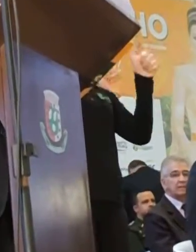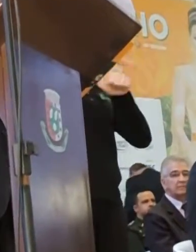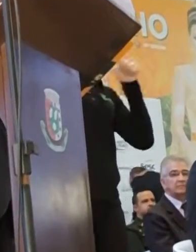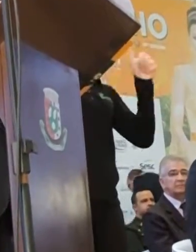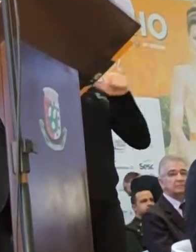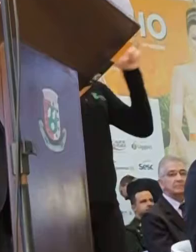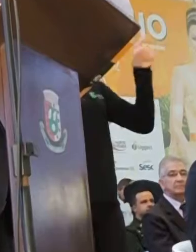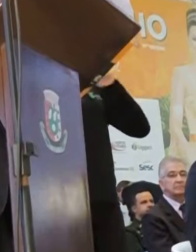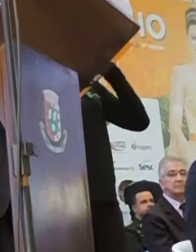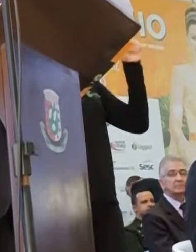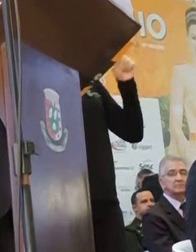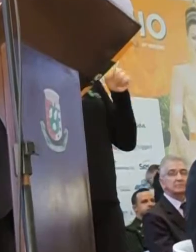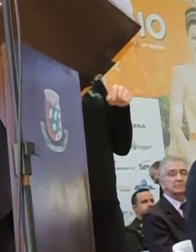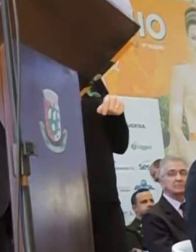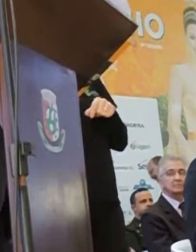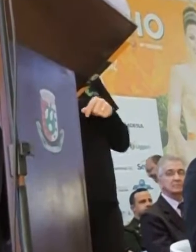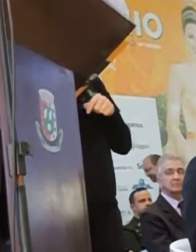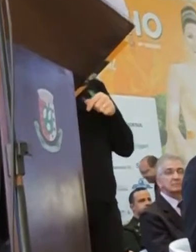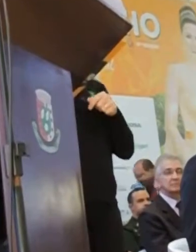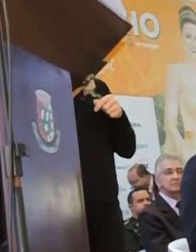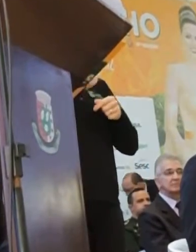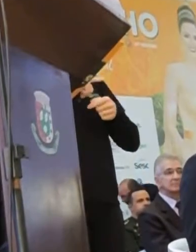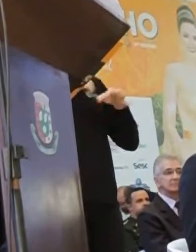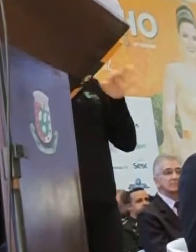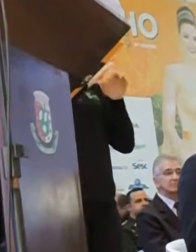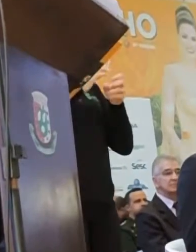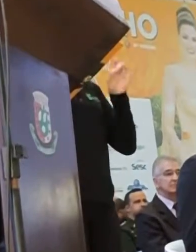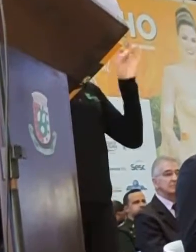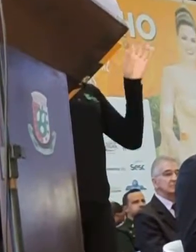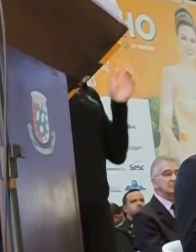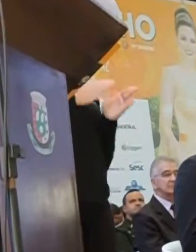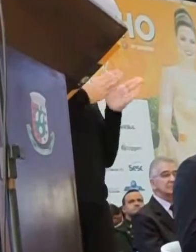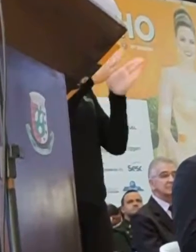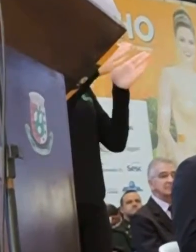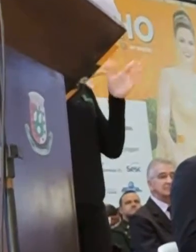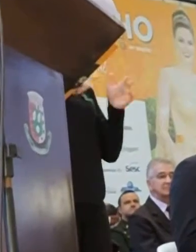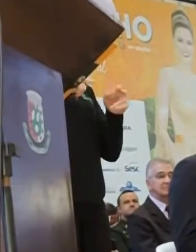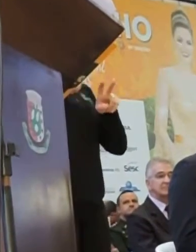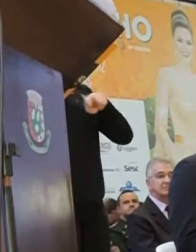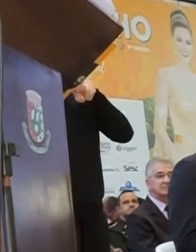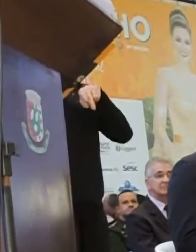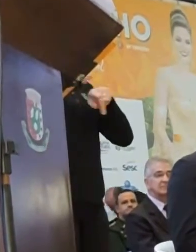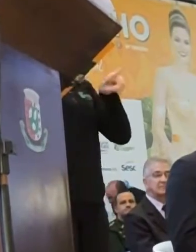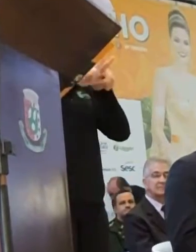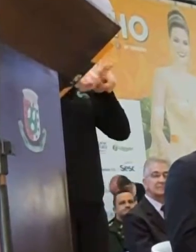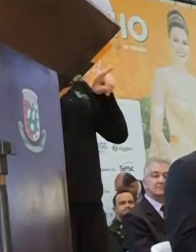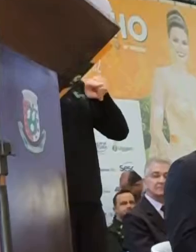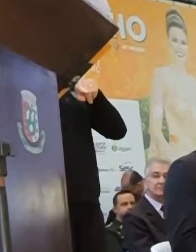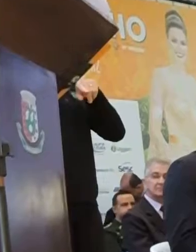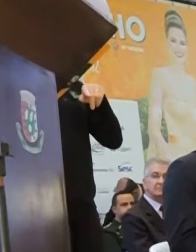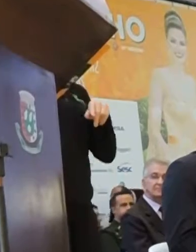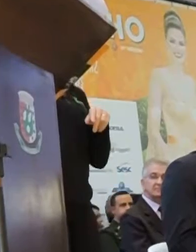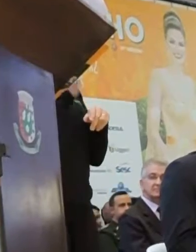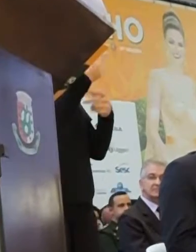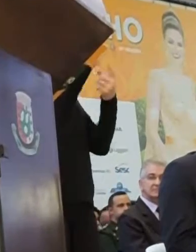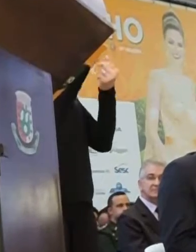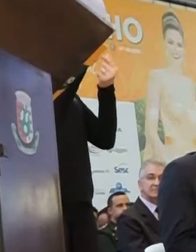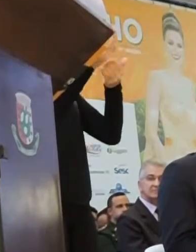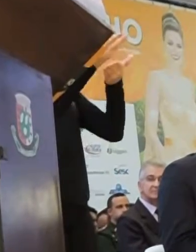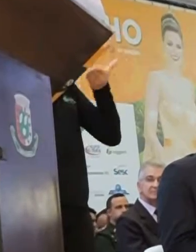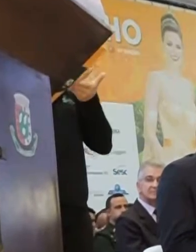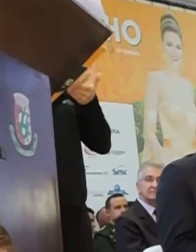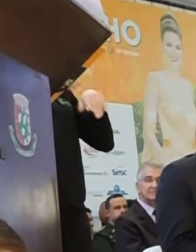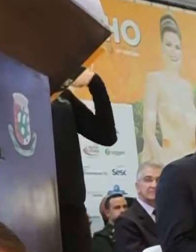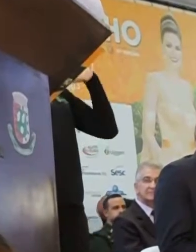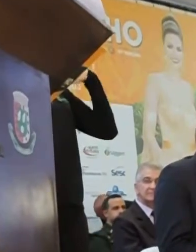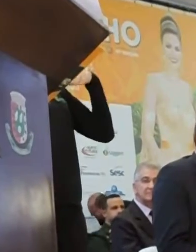alternativas logísticas para escoar a nossa produção e, sobretudo, para atrair novos investimentos. É